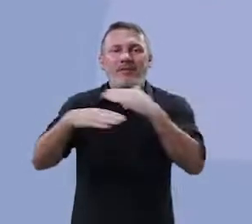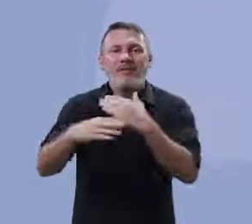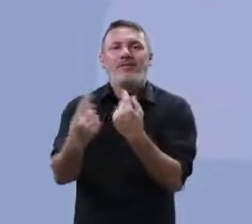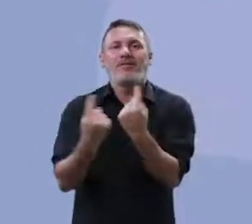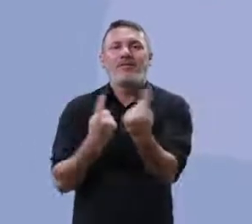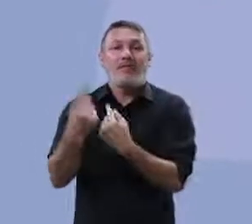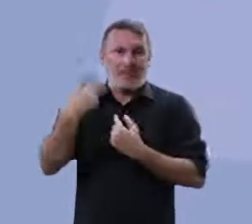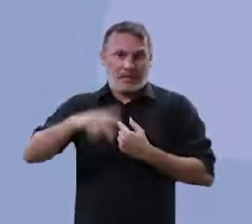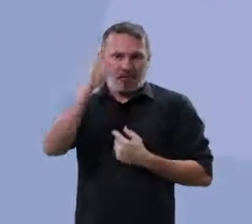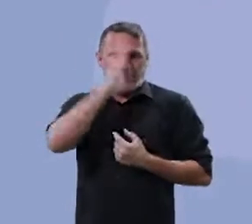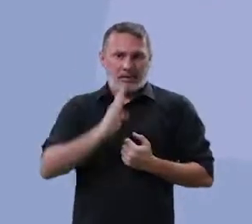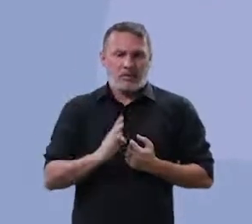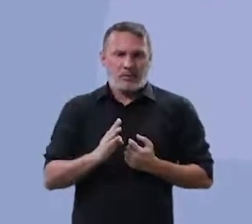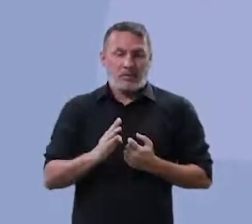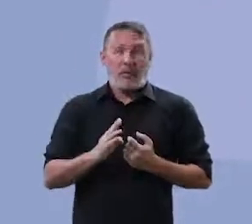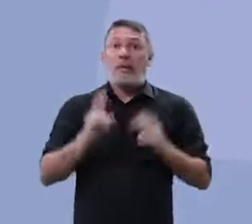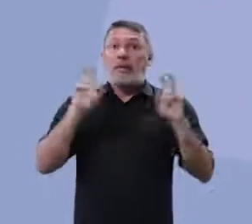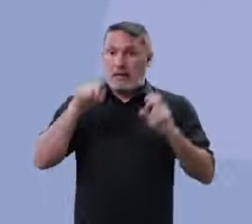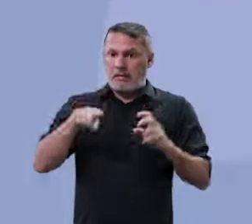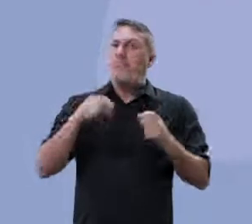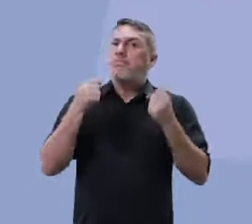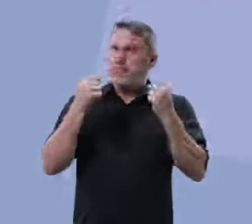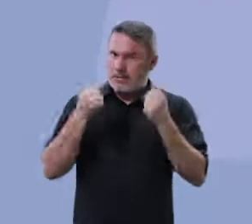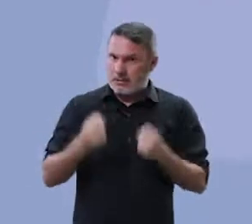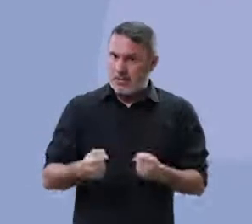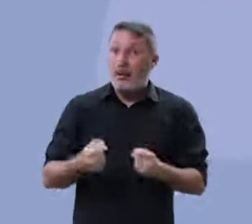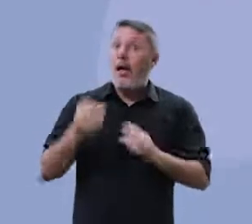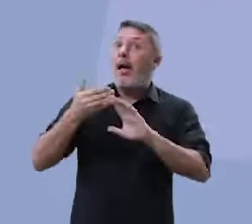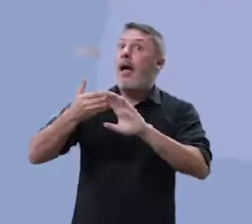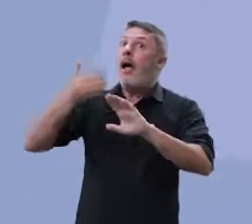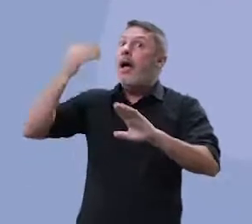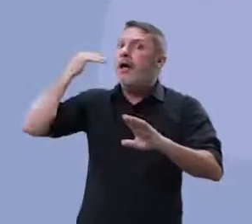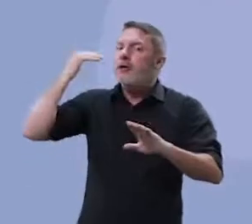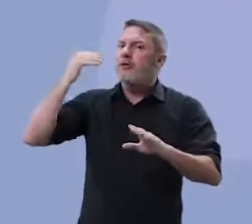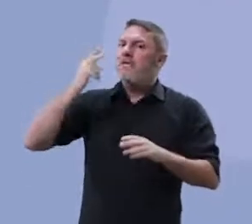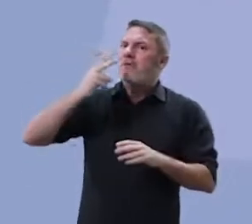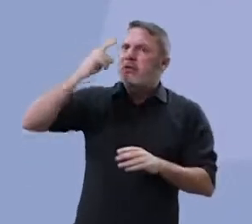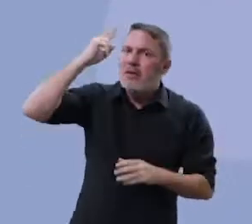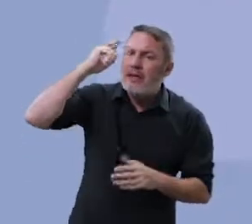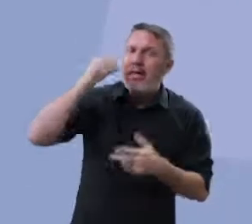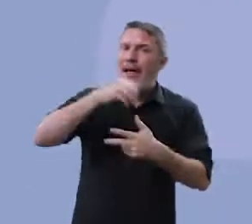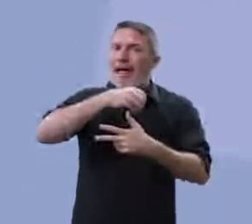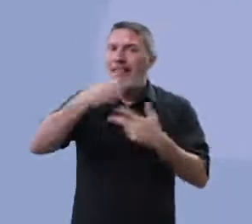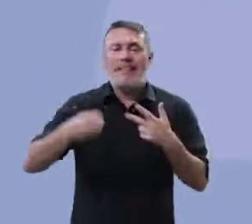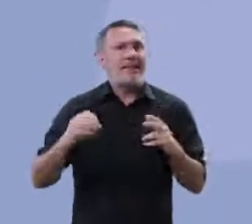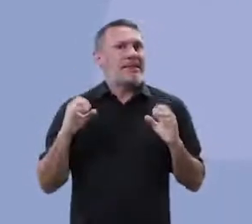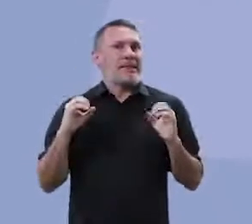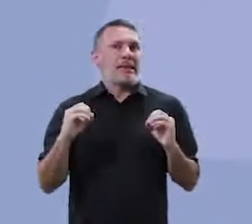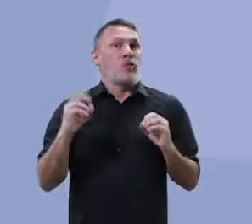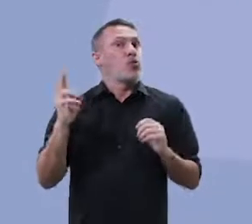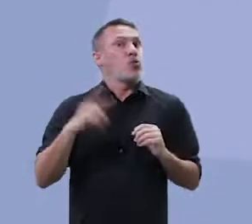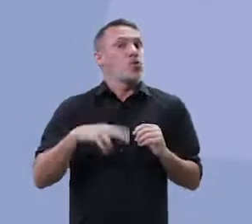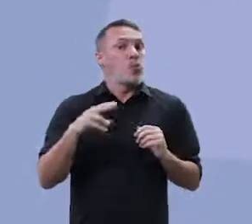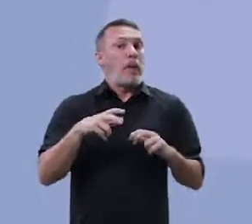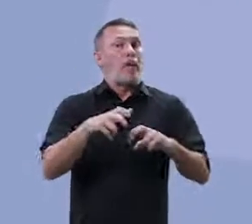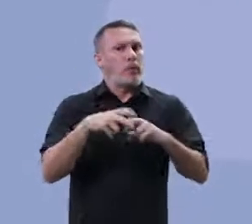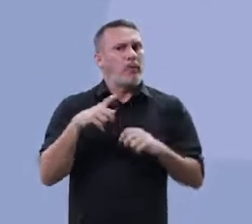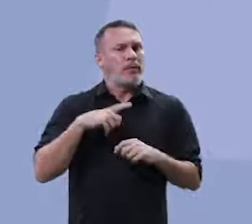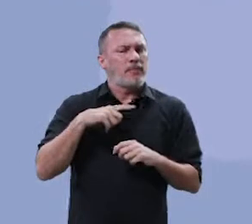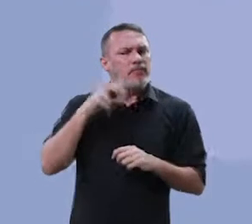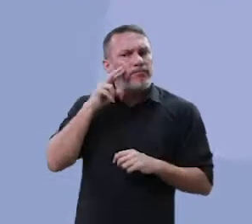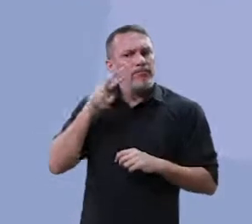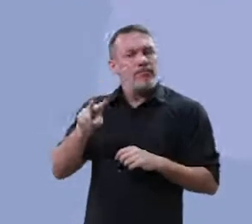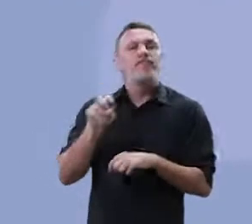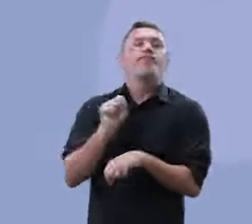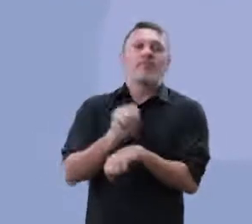trânsito brasileiro é uma proposta textual muito forte, não caiu em nenhum vestibular, nem no Enem. É por isso que